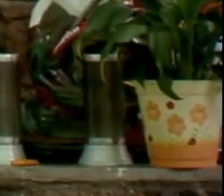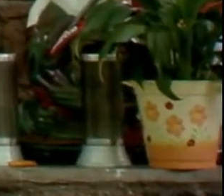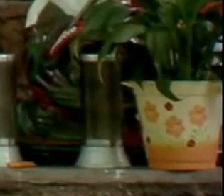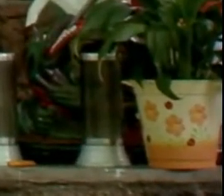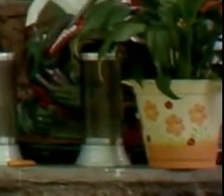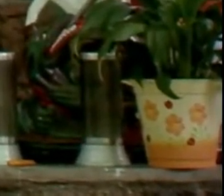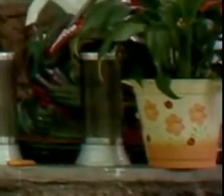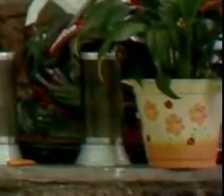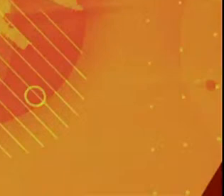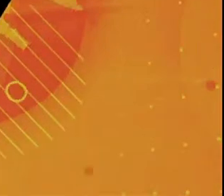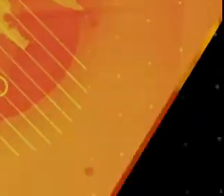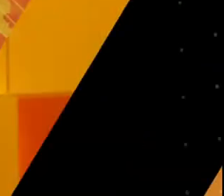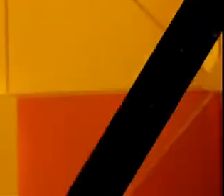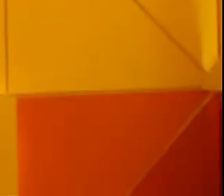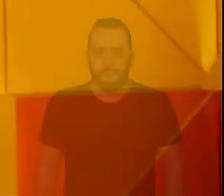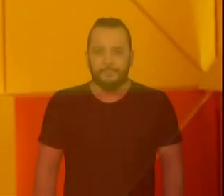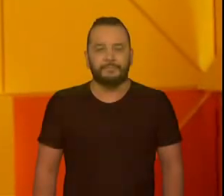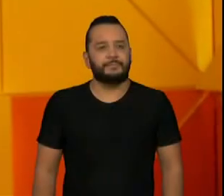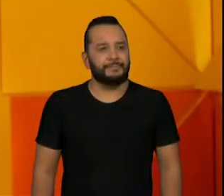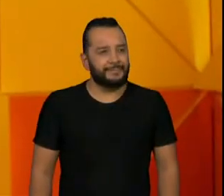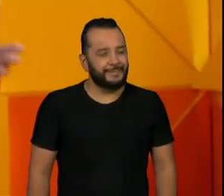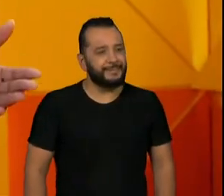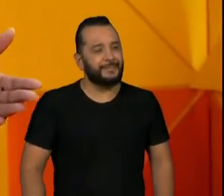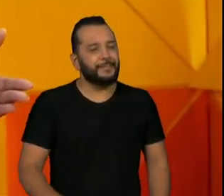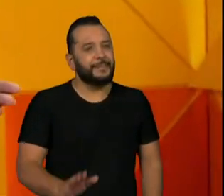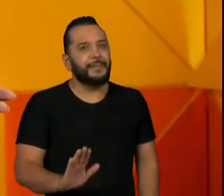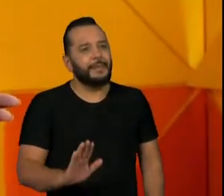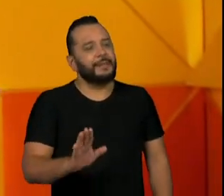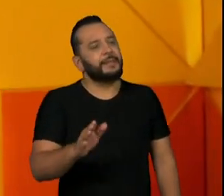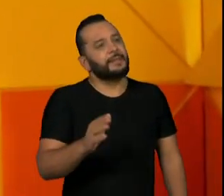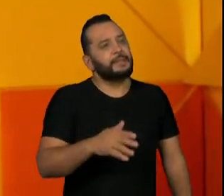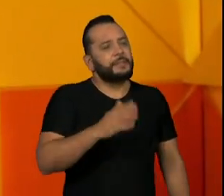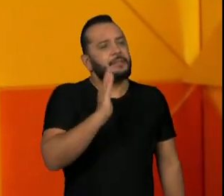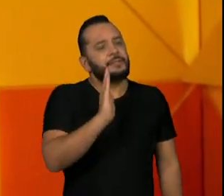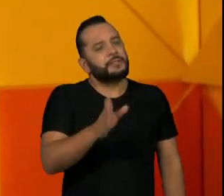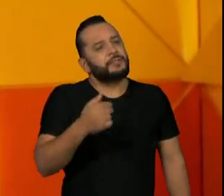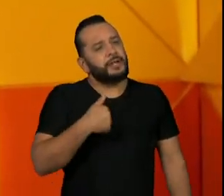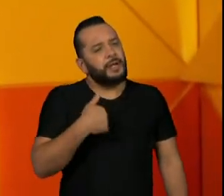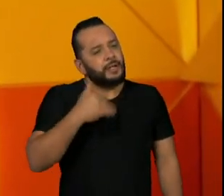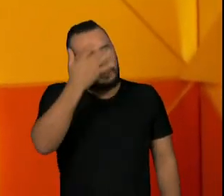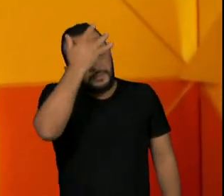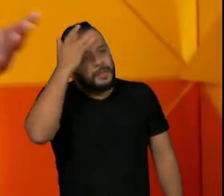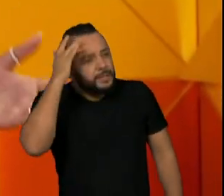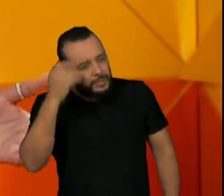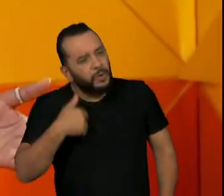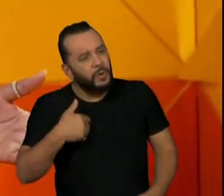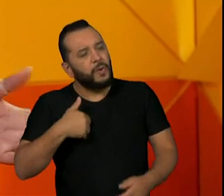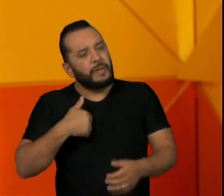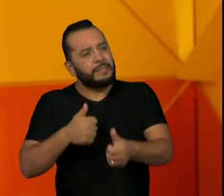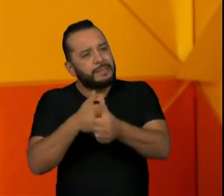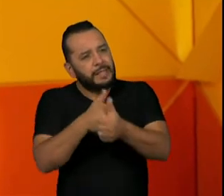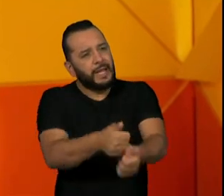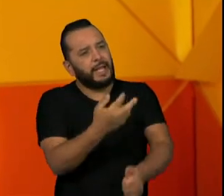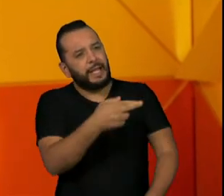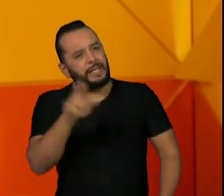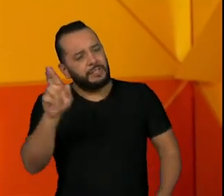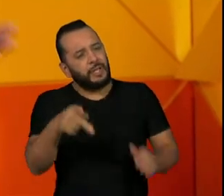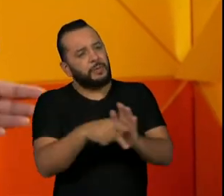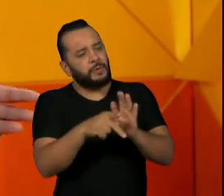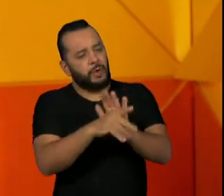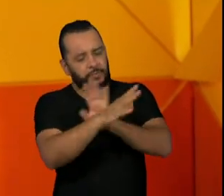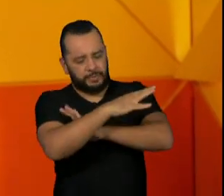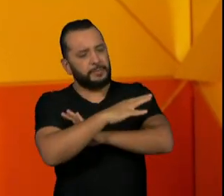altar. Pai Sidney, quem segue religiões de matrizes africana comumente é chamado